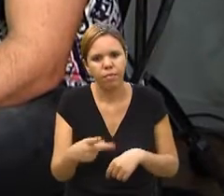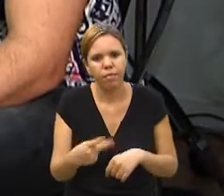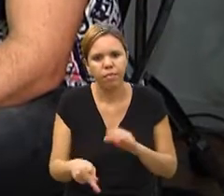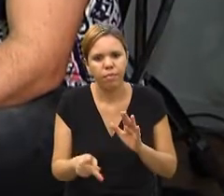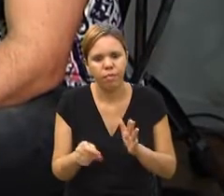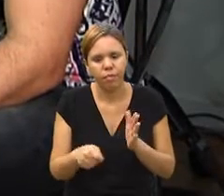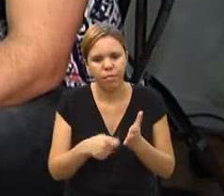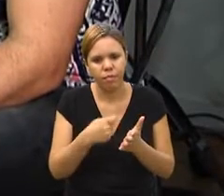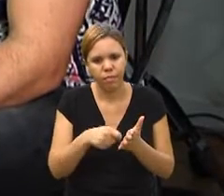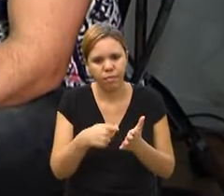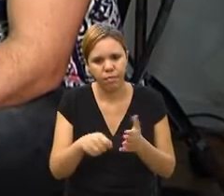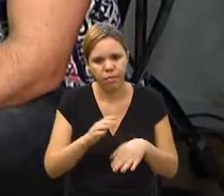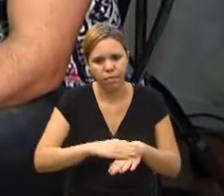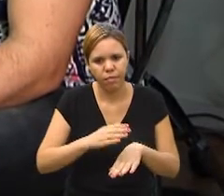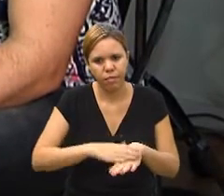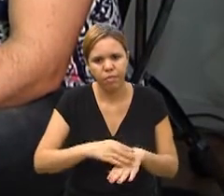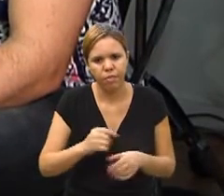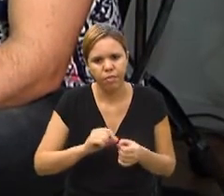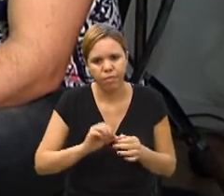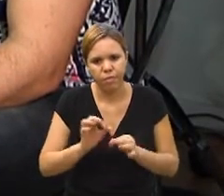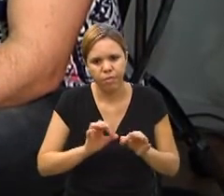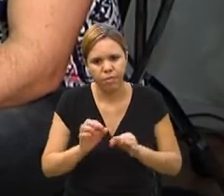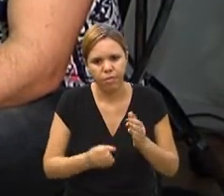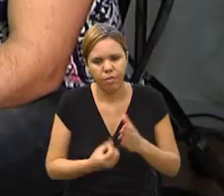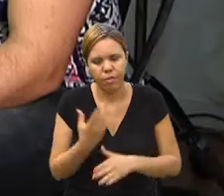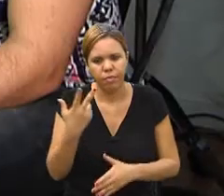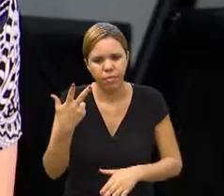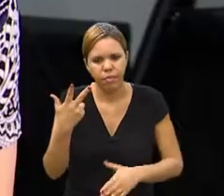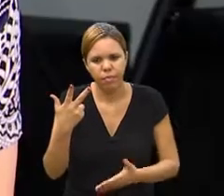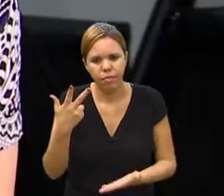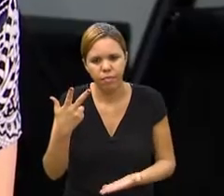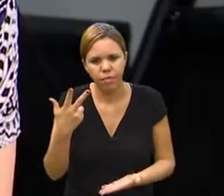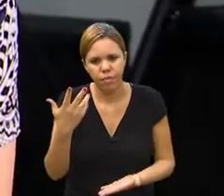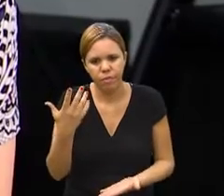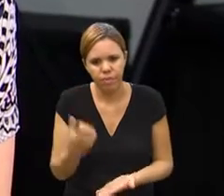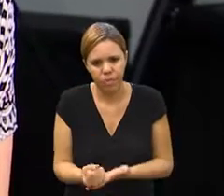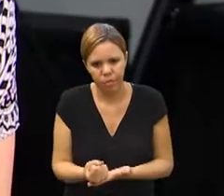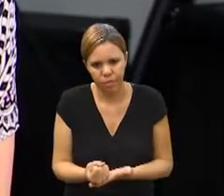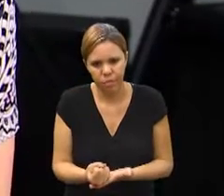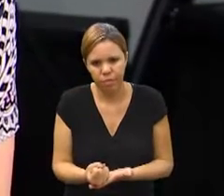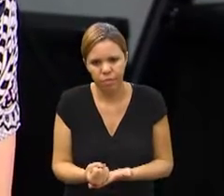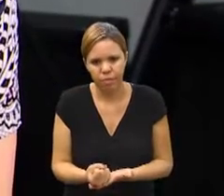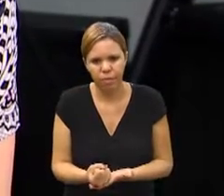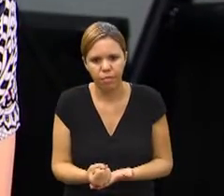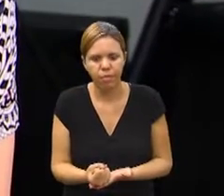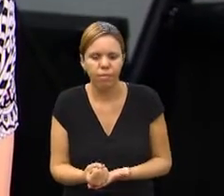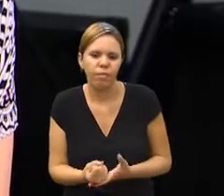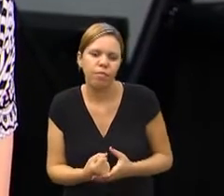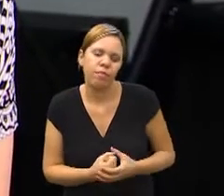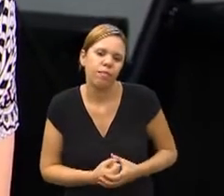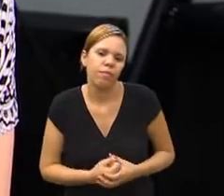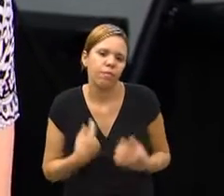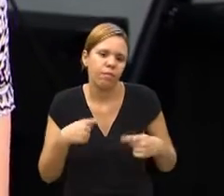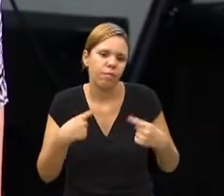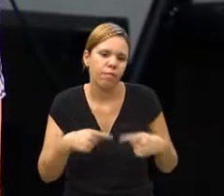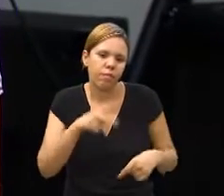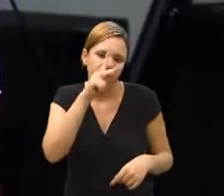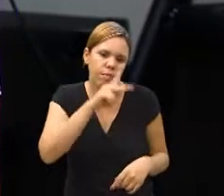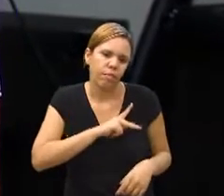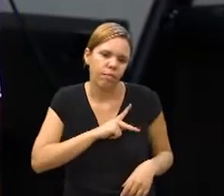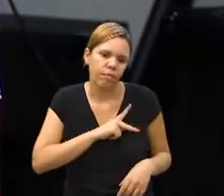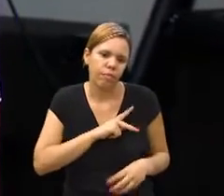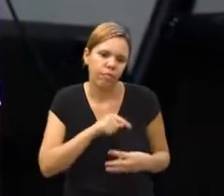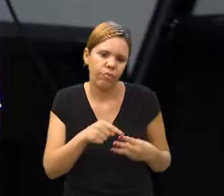música também que... Ah, sim, não, eu gravei... Uma das, né? Mas sim. Essa é... Uma música minha. Bom, eu